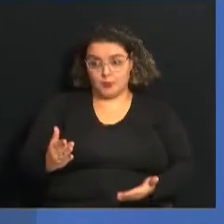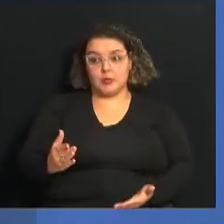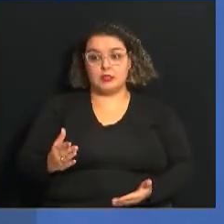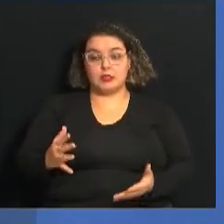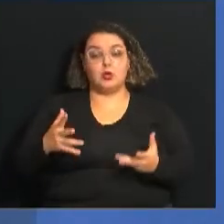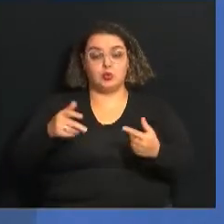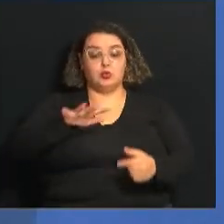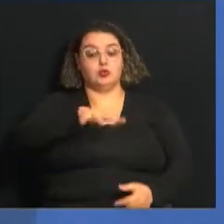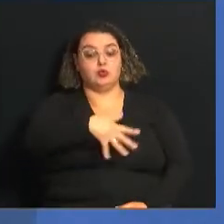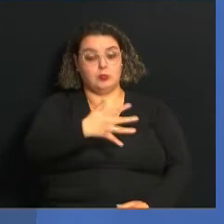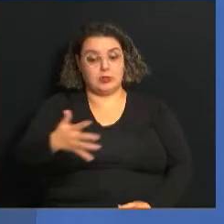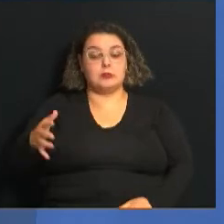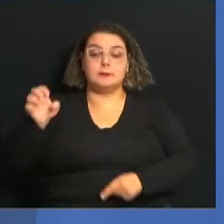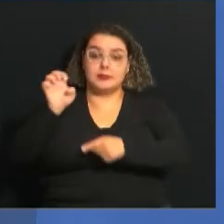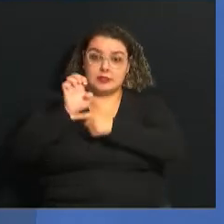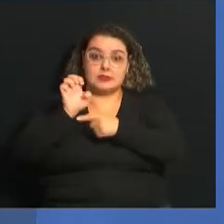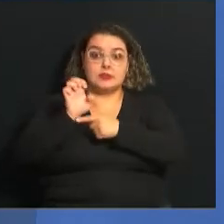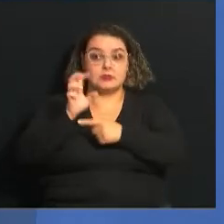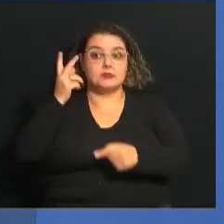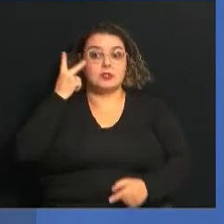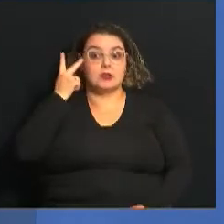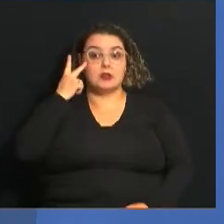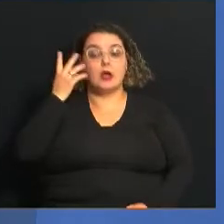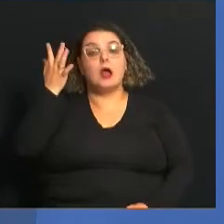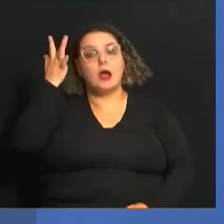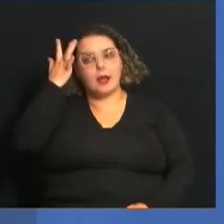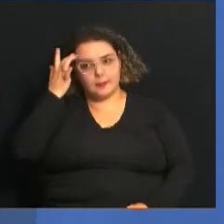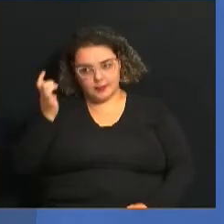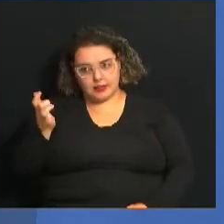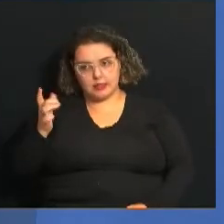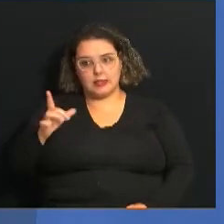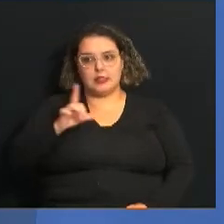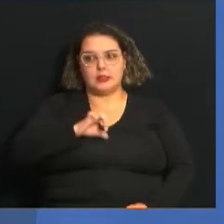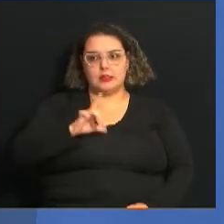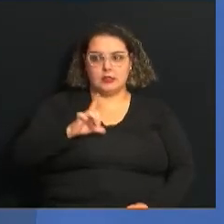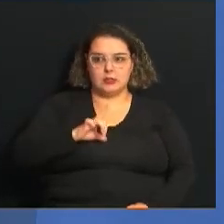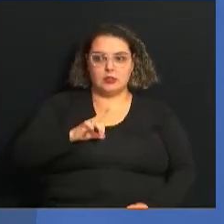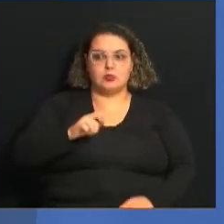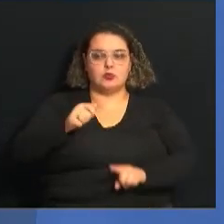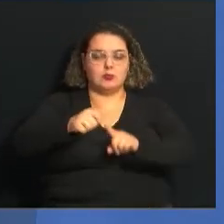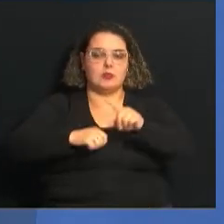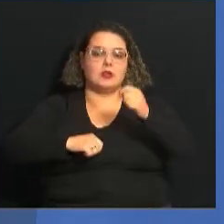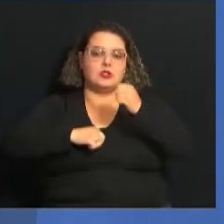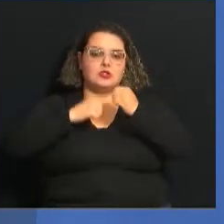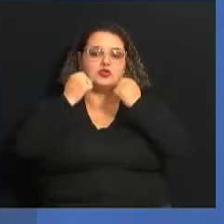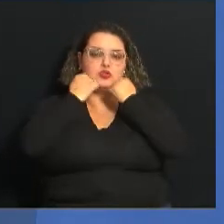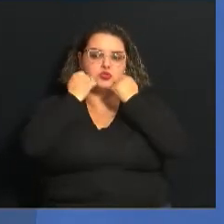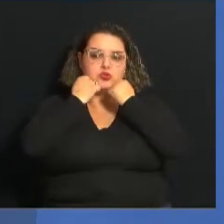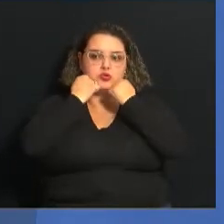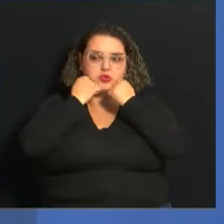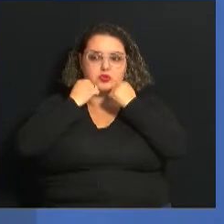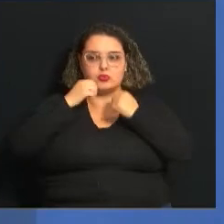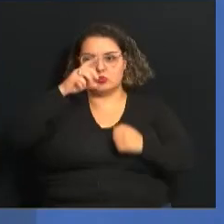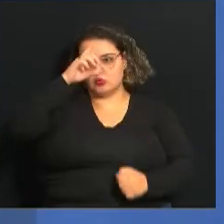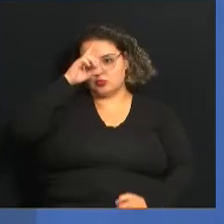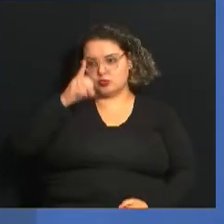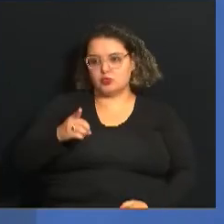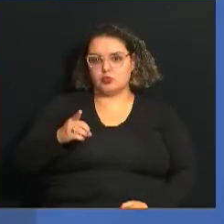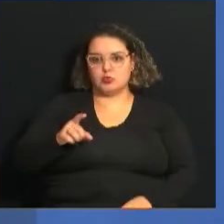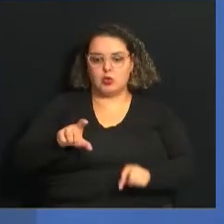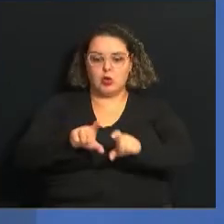aqui do estado de São Paulo. Então, amanhã a gente tem em julho, os proprietários de veículos com